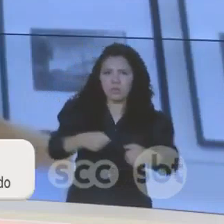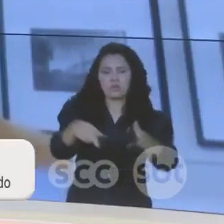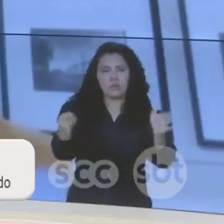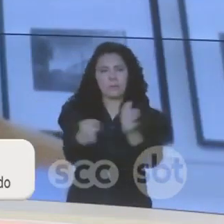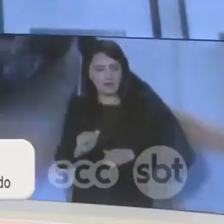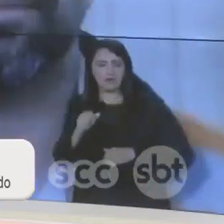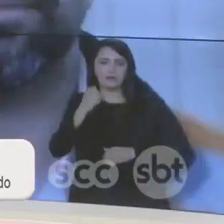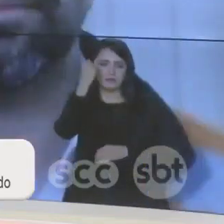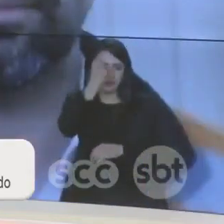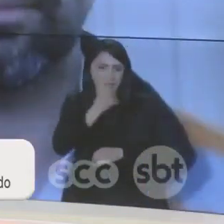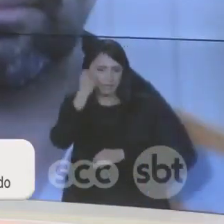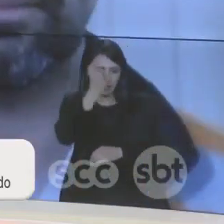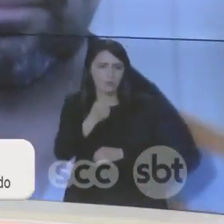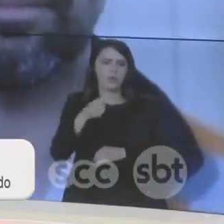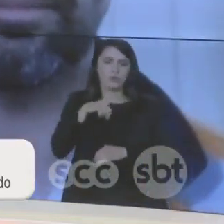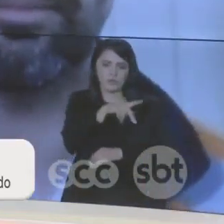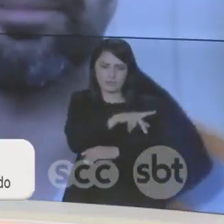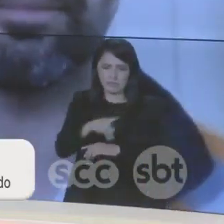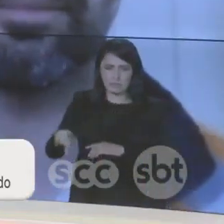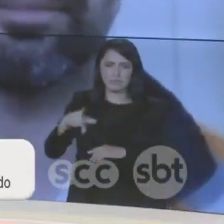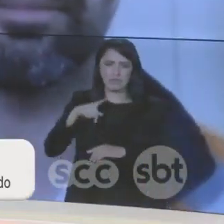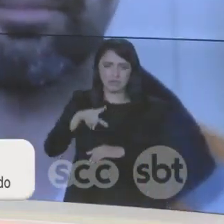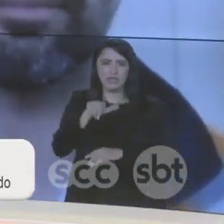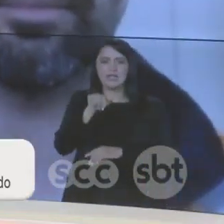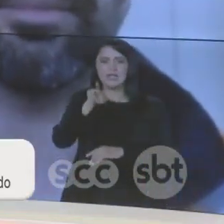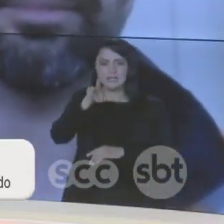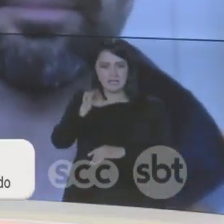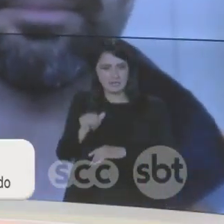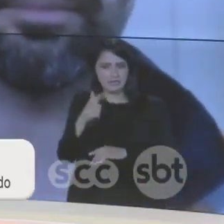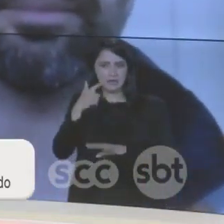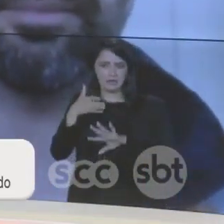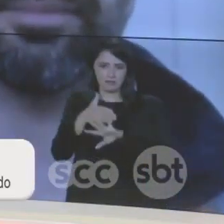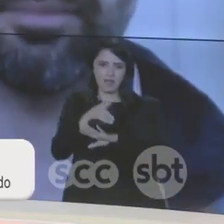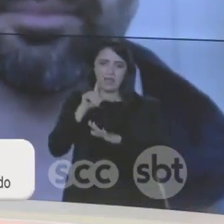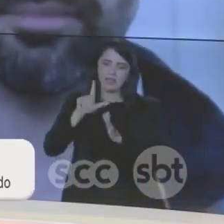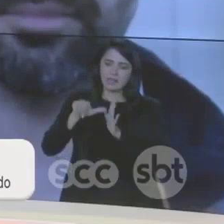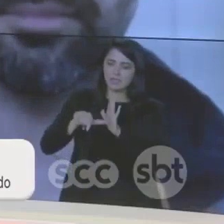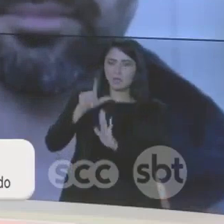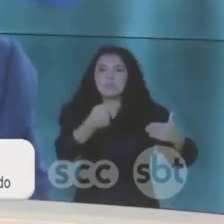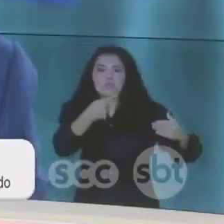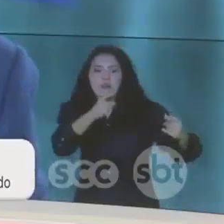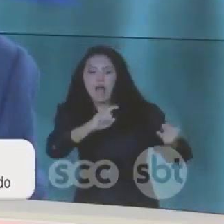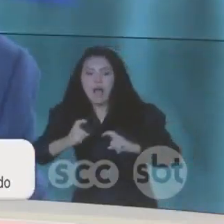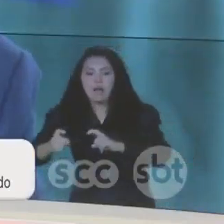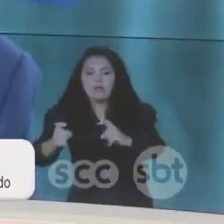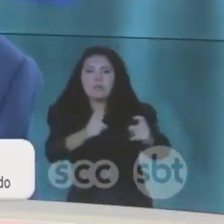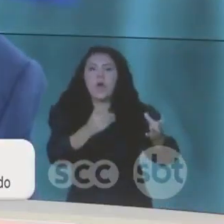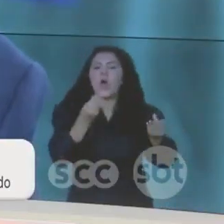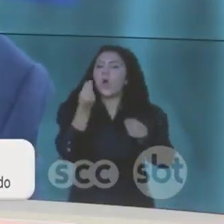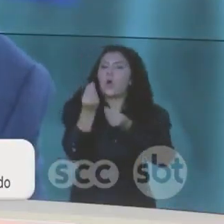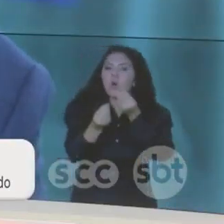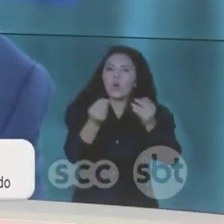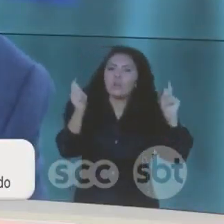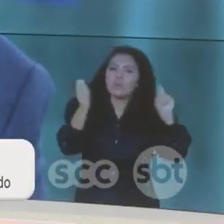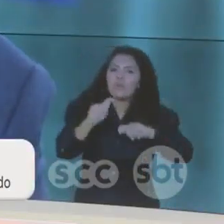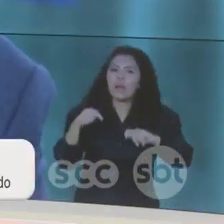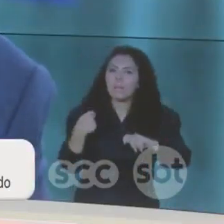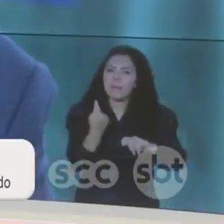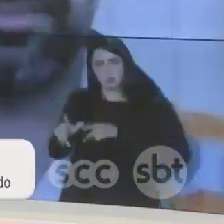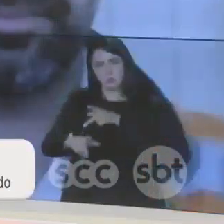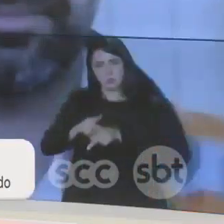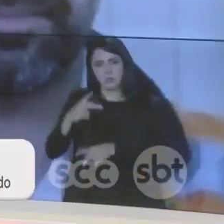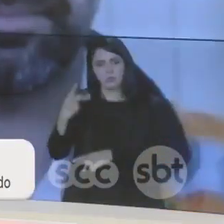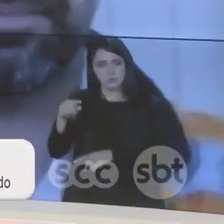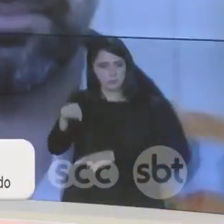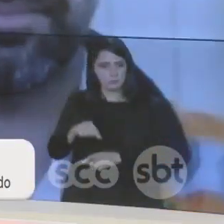é um estado muito rico muito forte já foi mais e que se o Rio Grande do Sul está mal das pernas boa